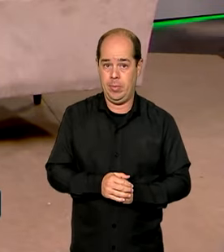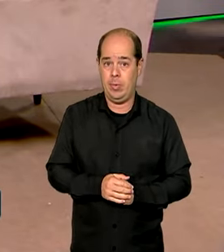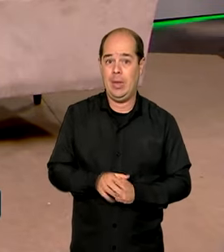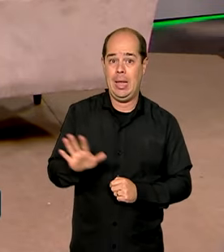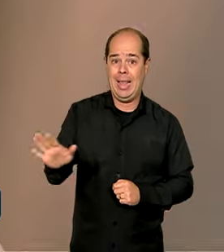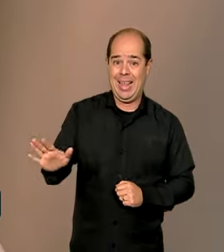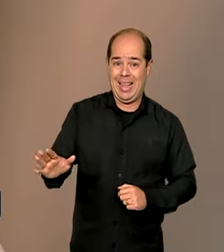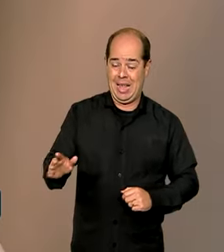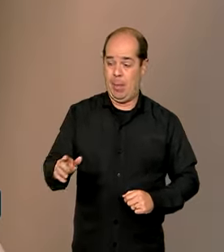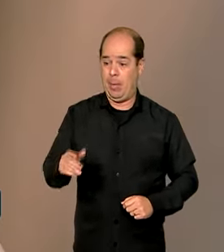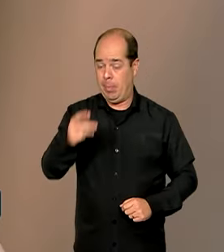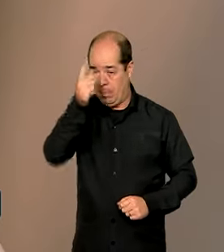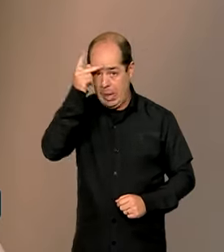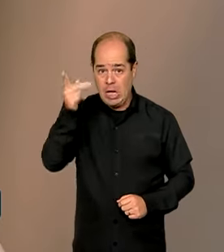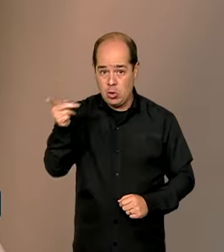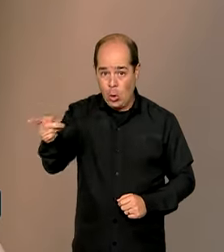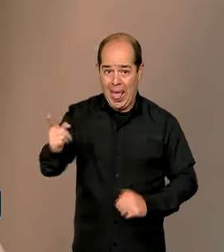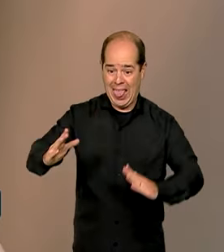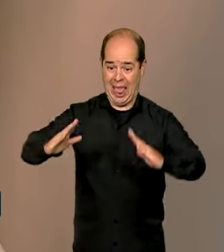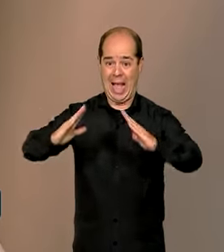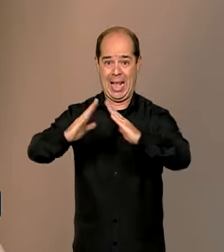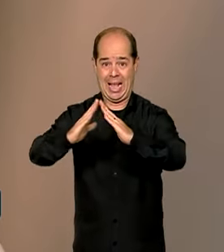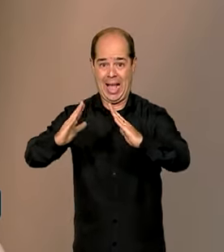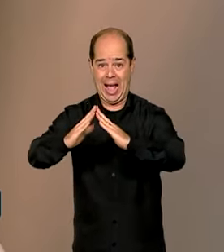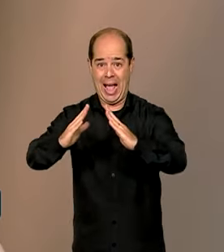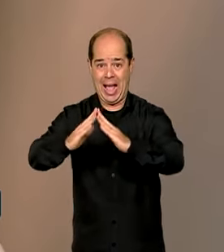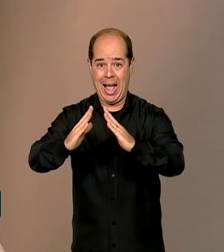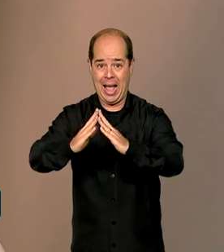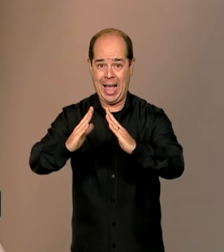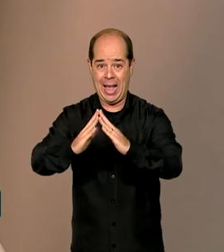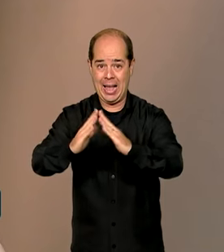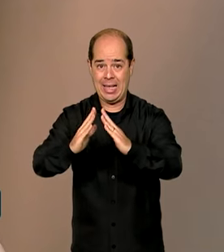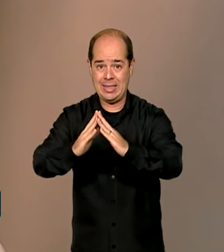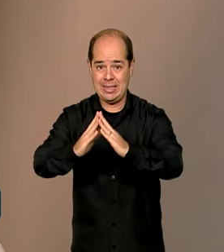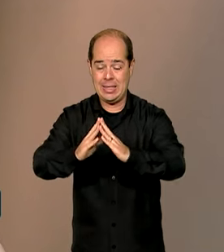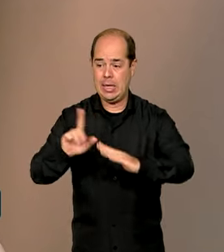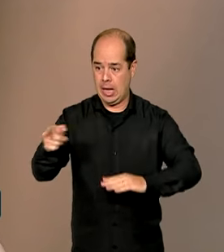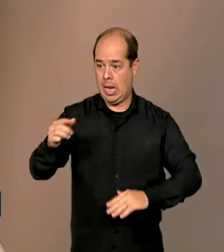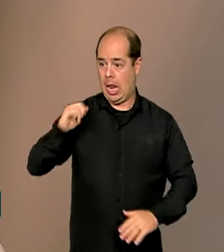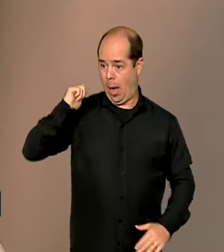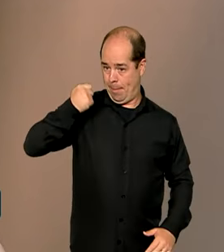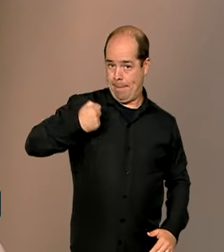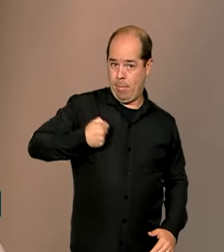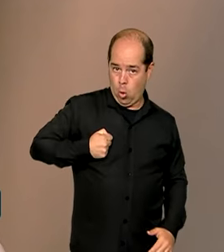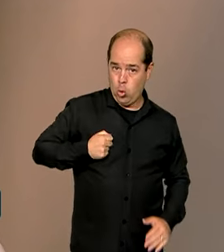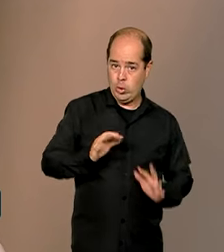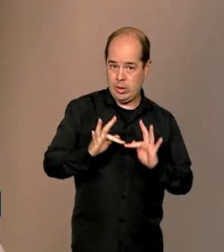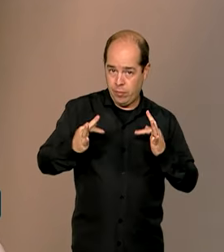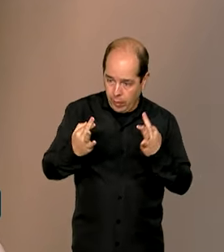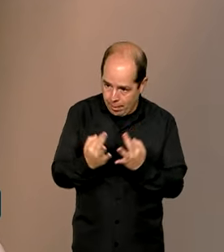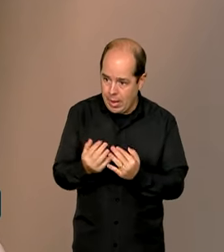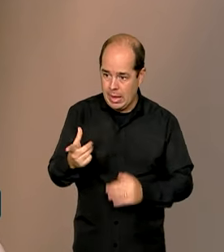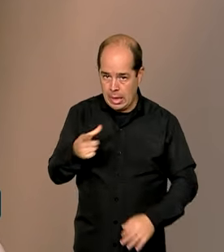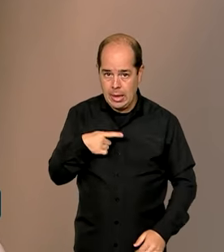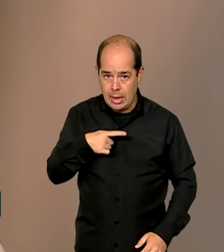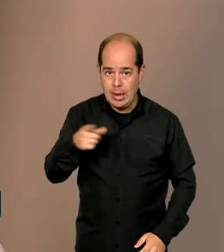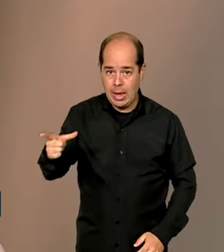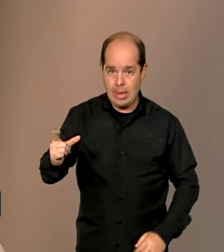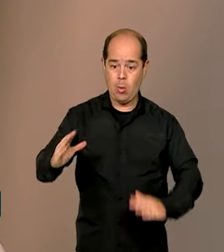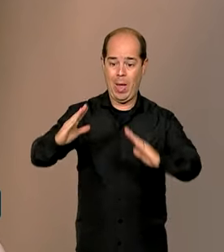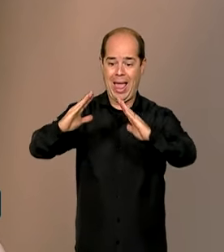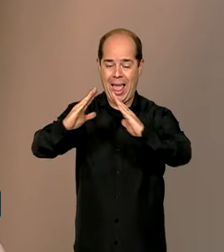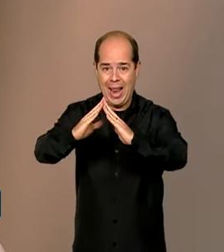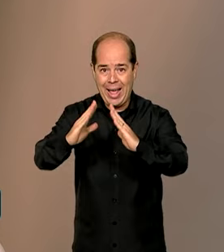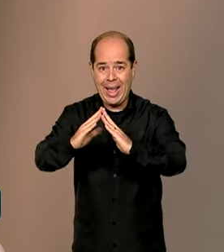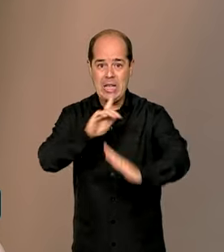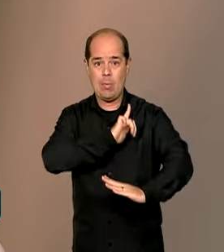quitou, o presidente Lula autorizou a quitação da casa. Com isso, o que que a gente coloca?